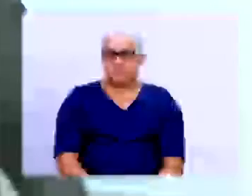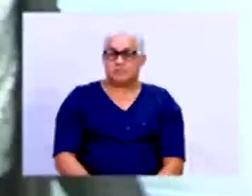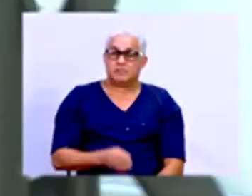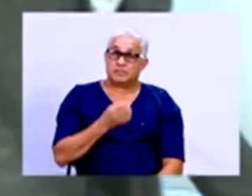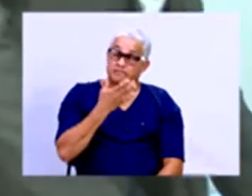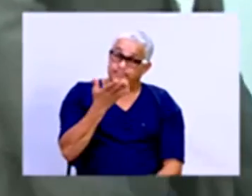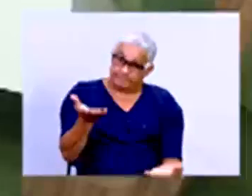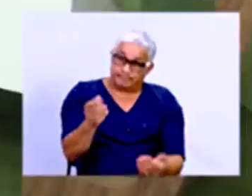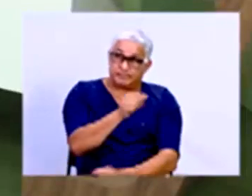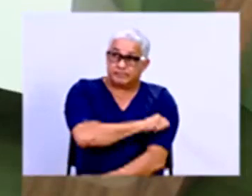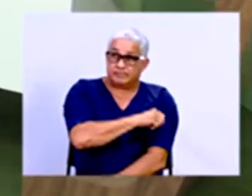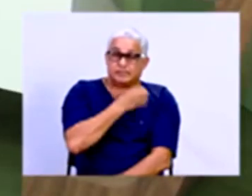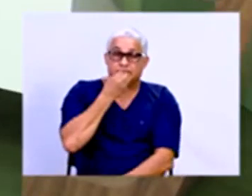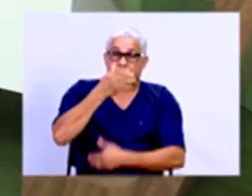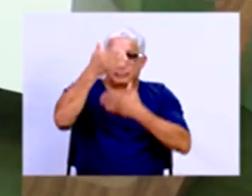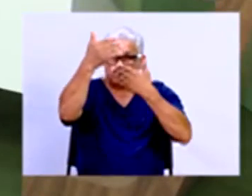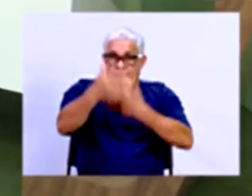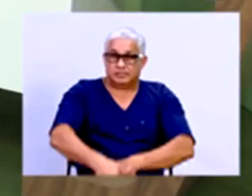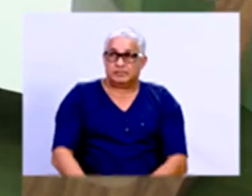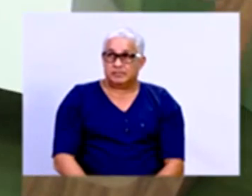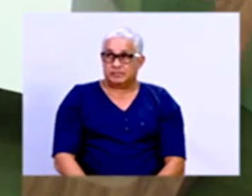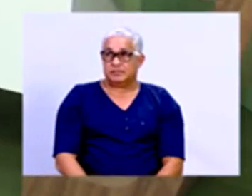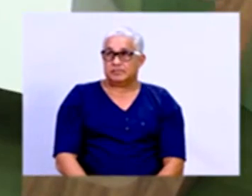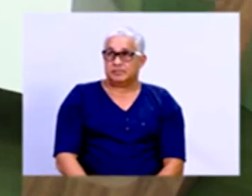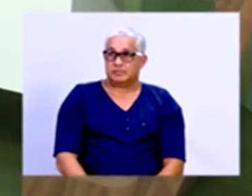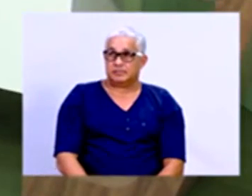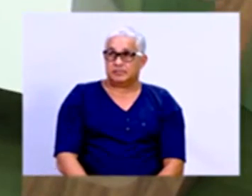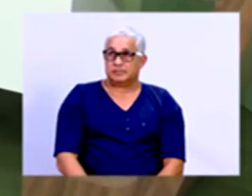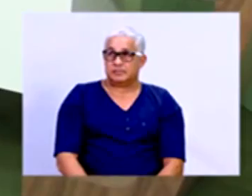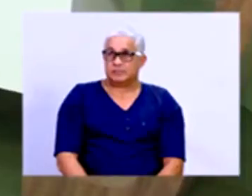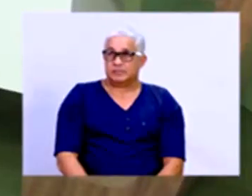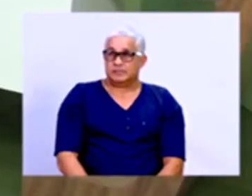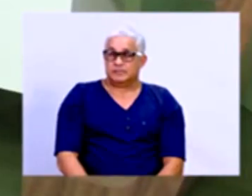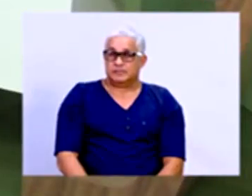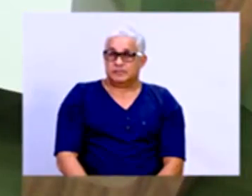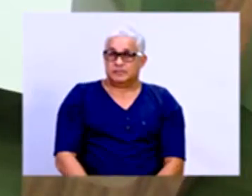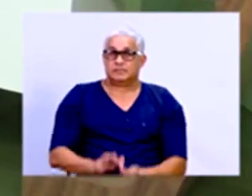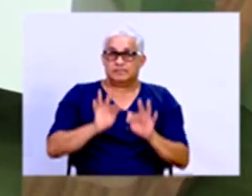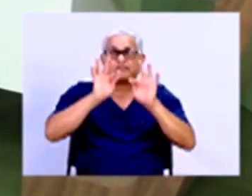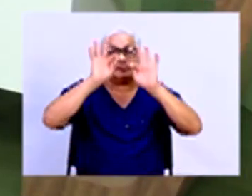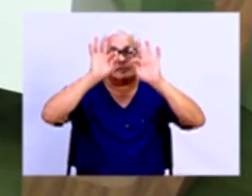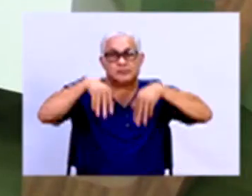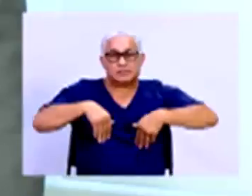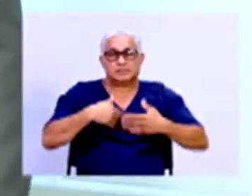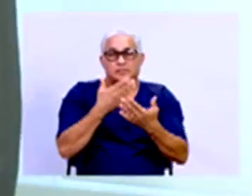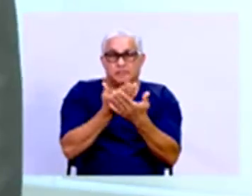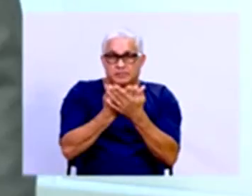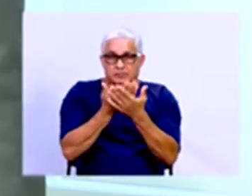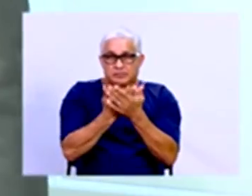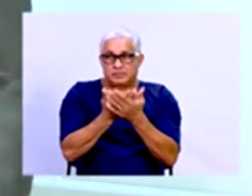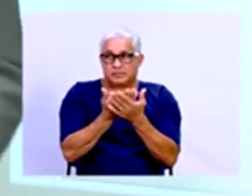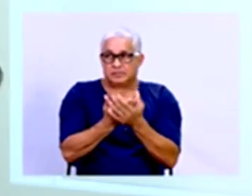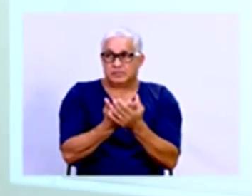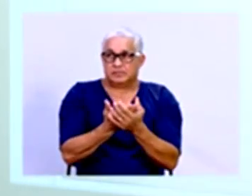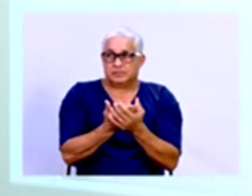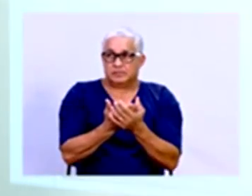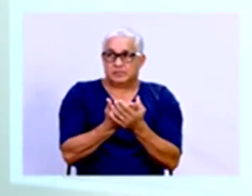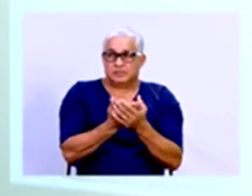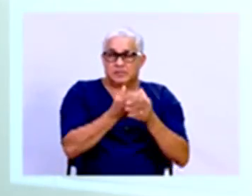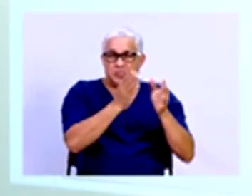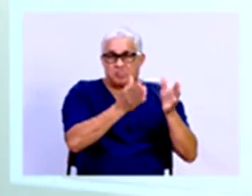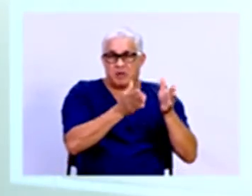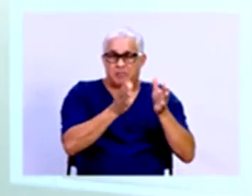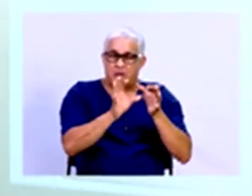Bom, alunos, né? Chegamos ao nosso final aí, né, de um ciclo, né, que